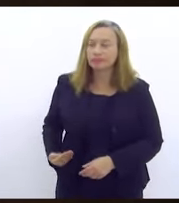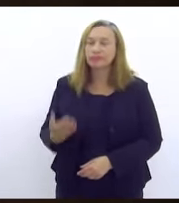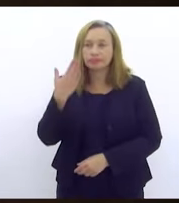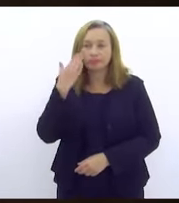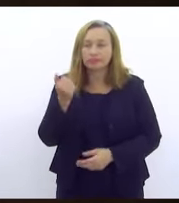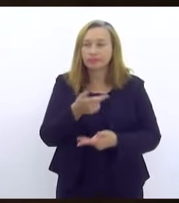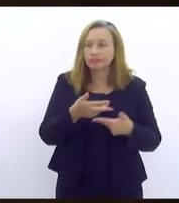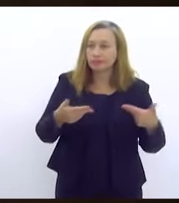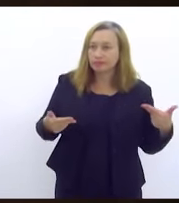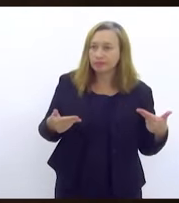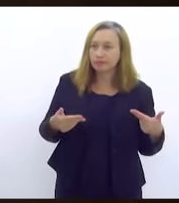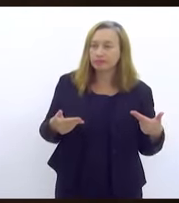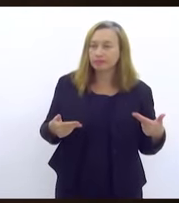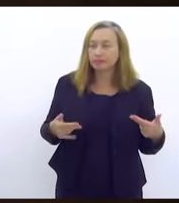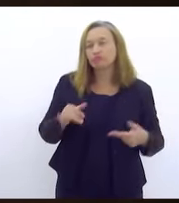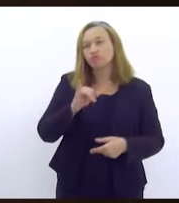muitos,